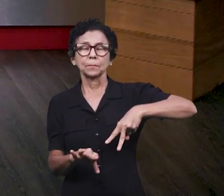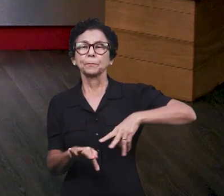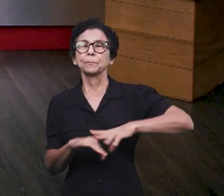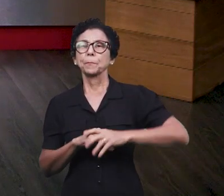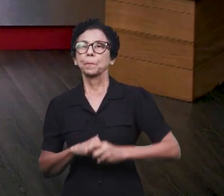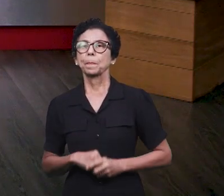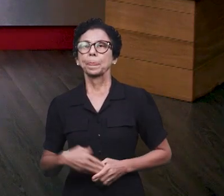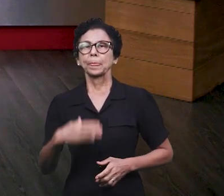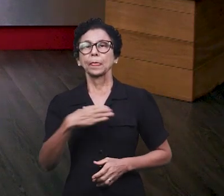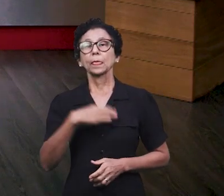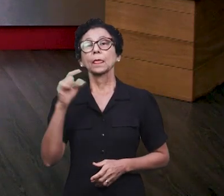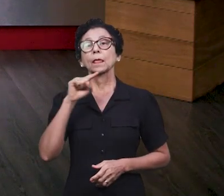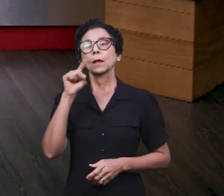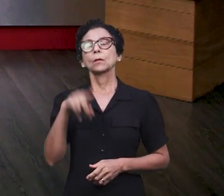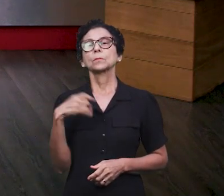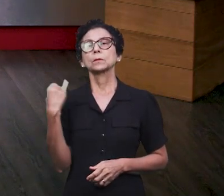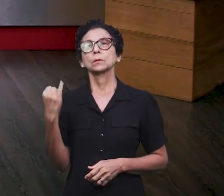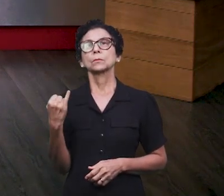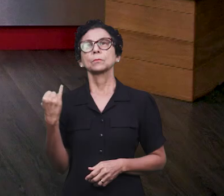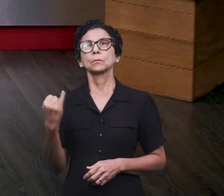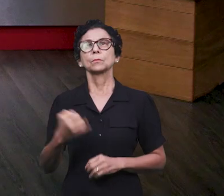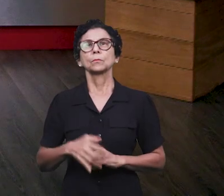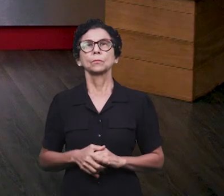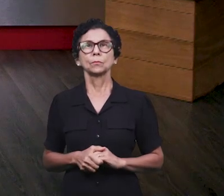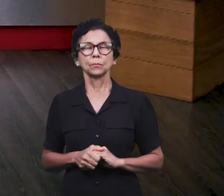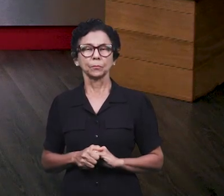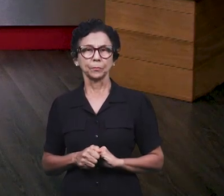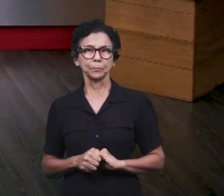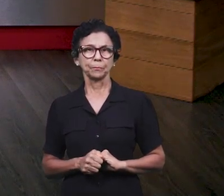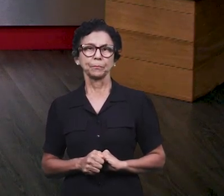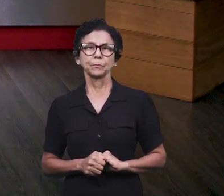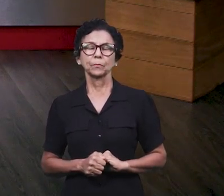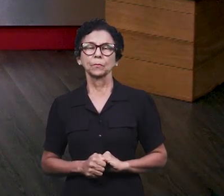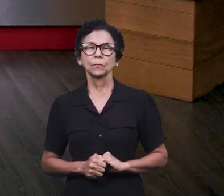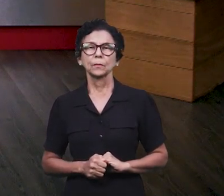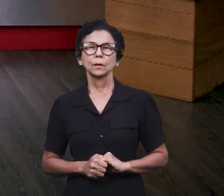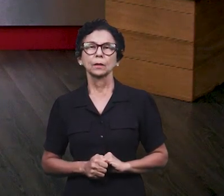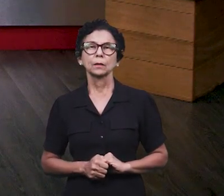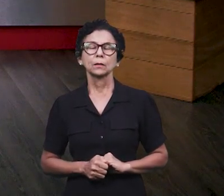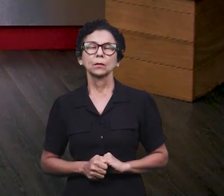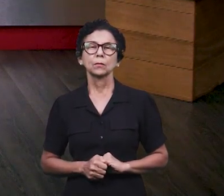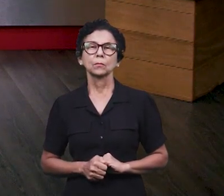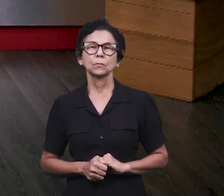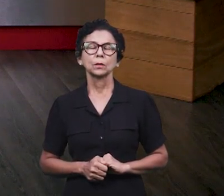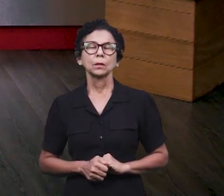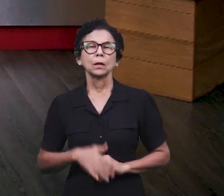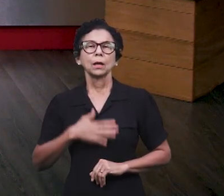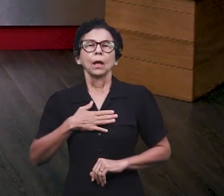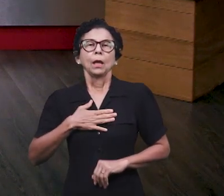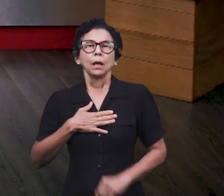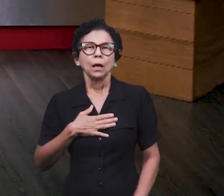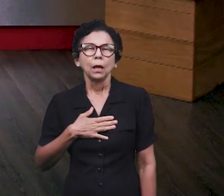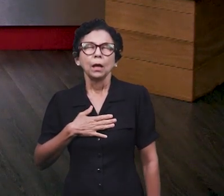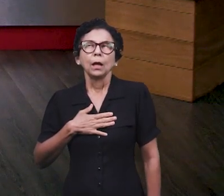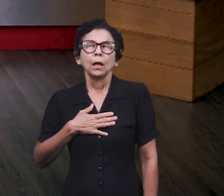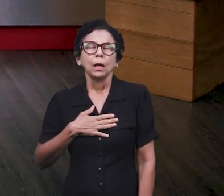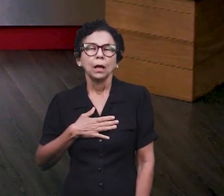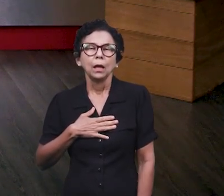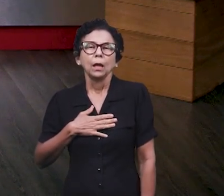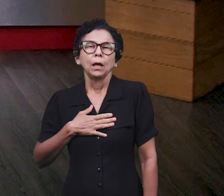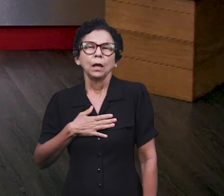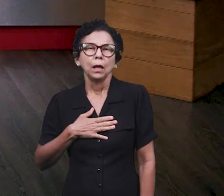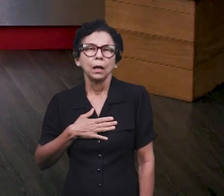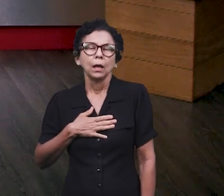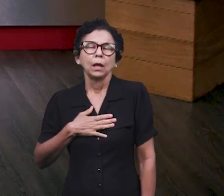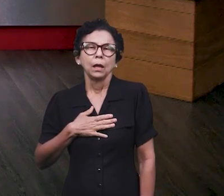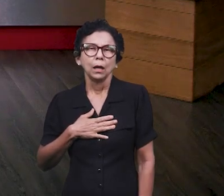na fibromialgia, como a alteração do sono e a fadiga também. Provavelmente, o médico pedirá